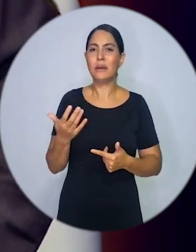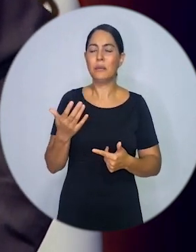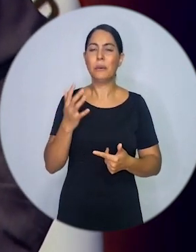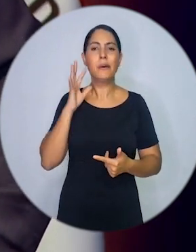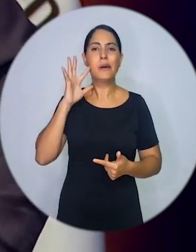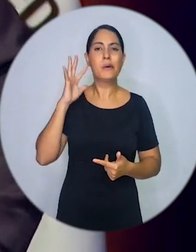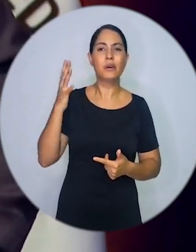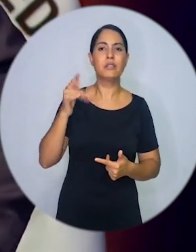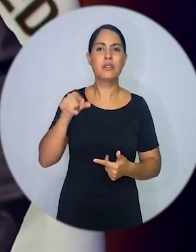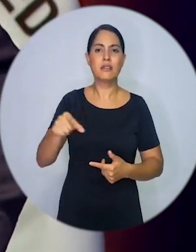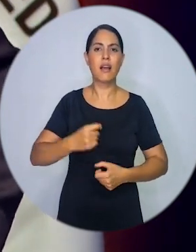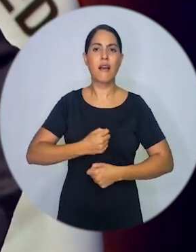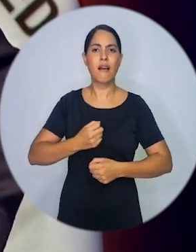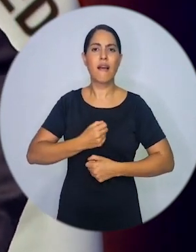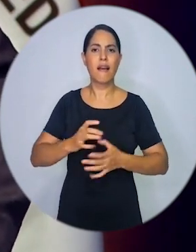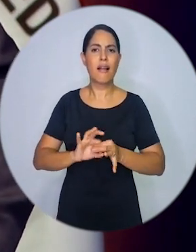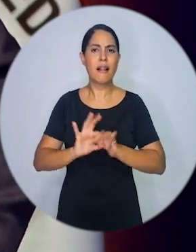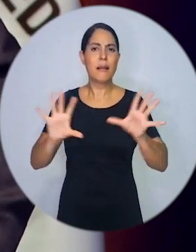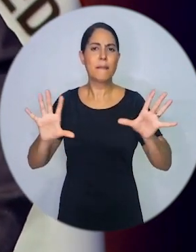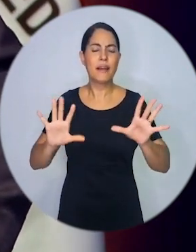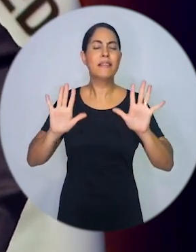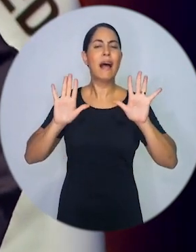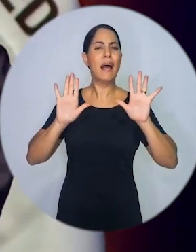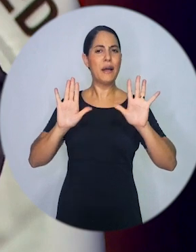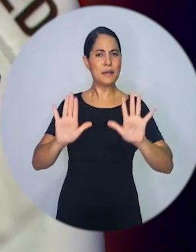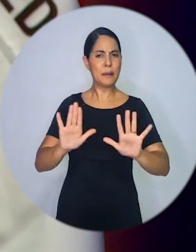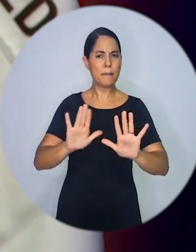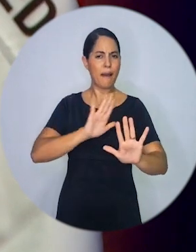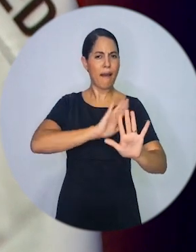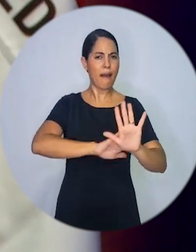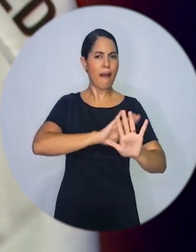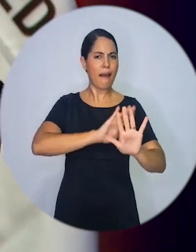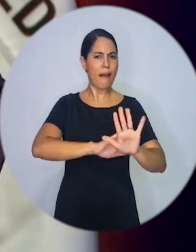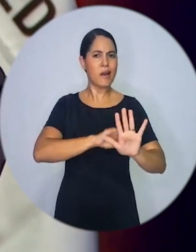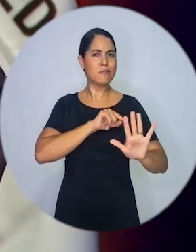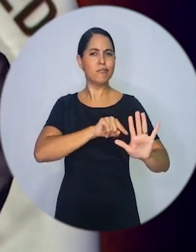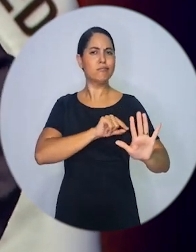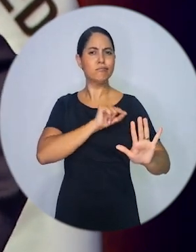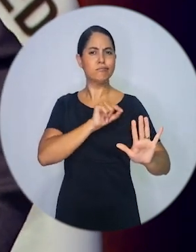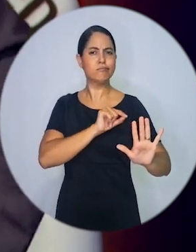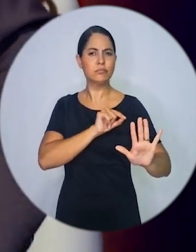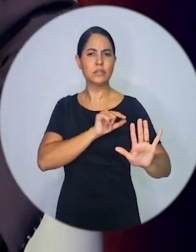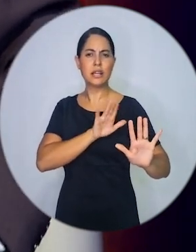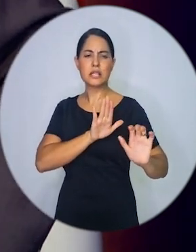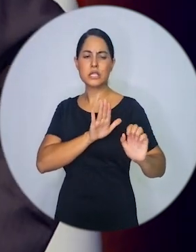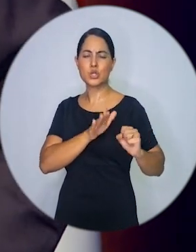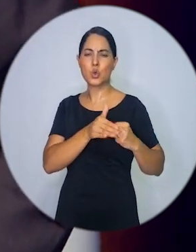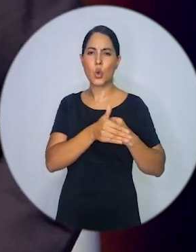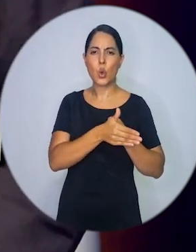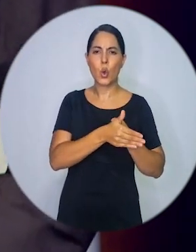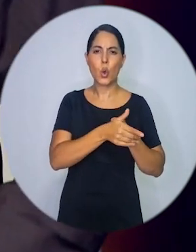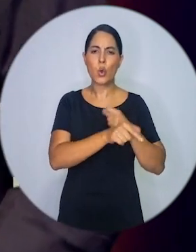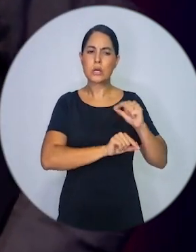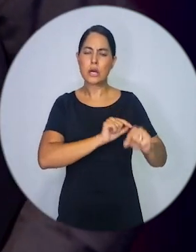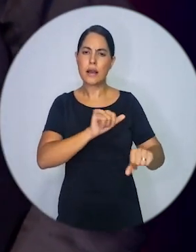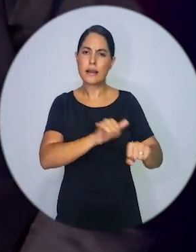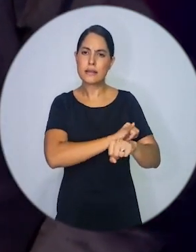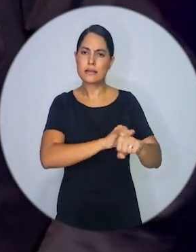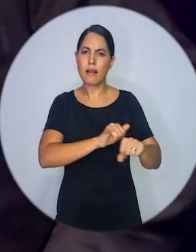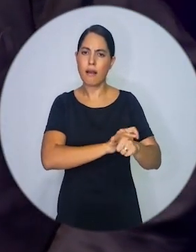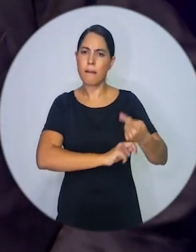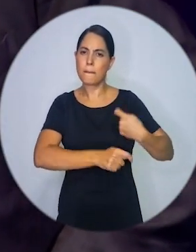situações é que por trás do biombo da liberdade de expressão se esconde